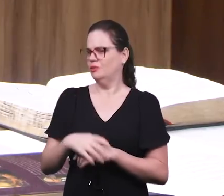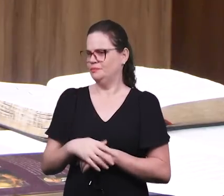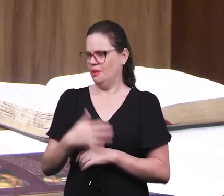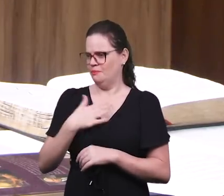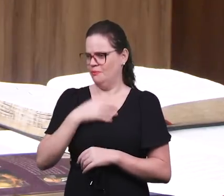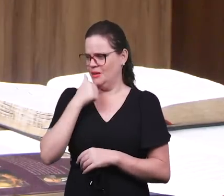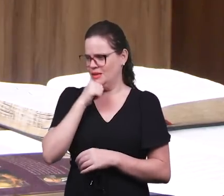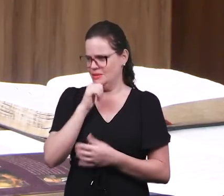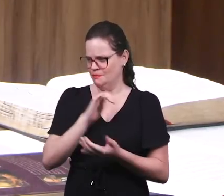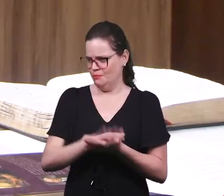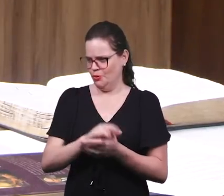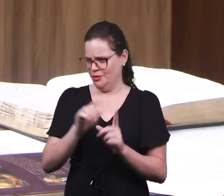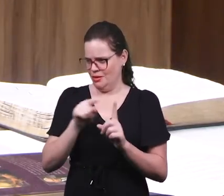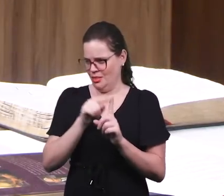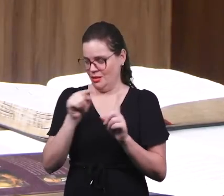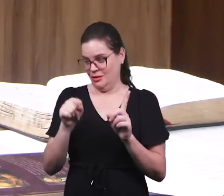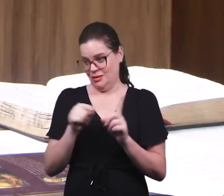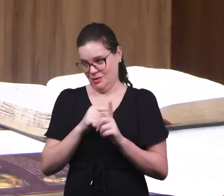um filho?